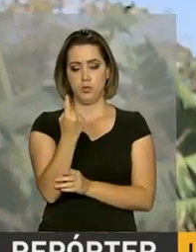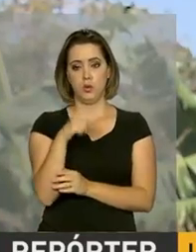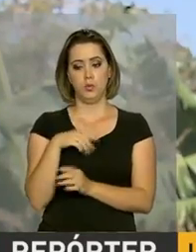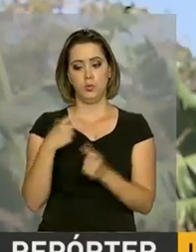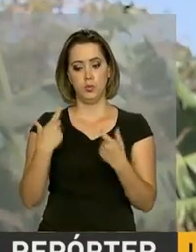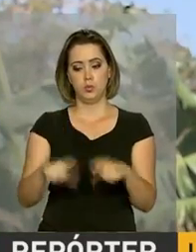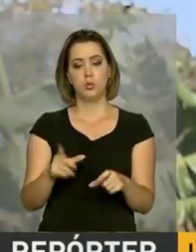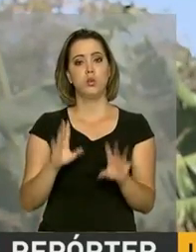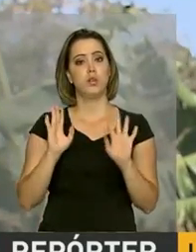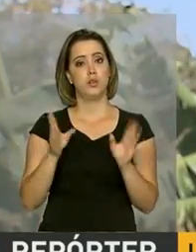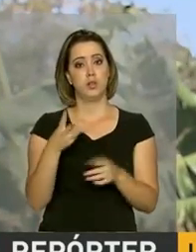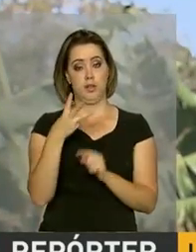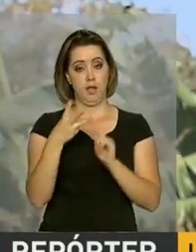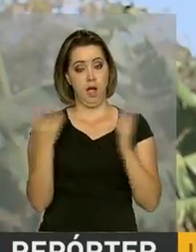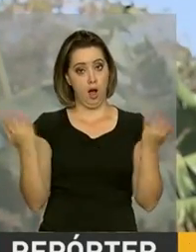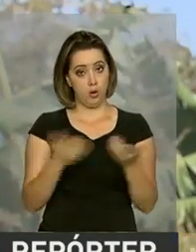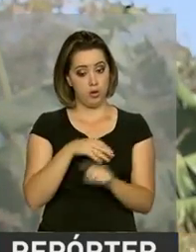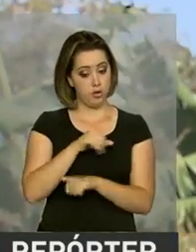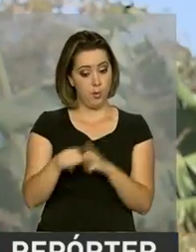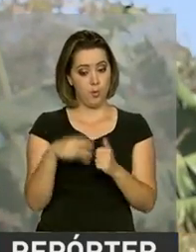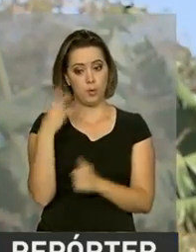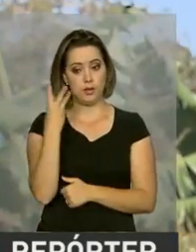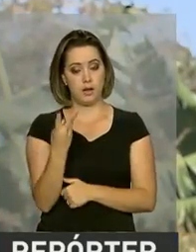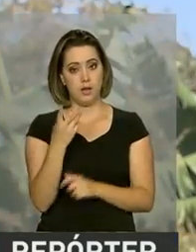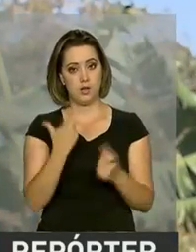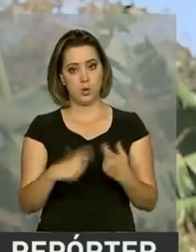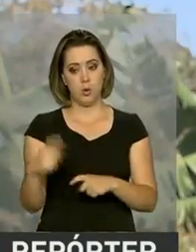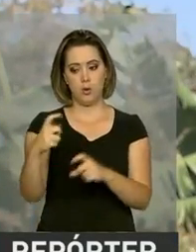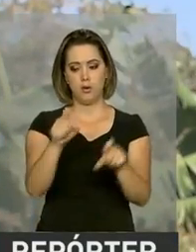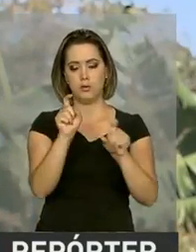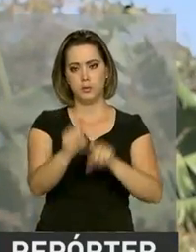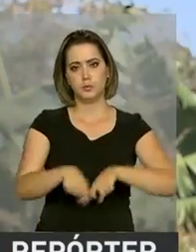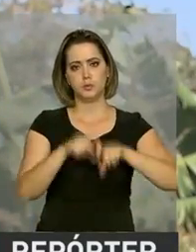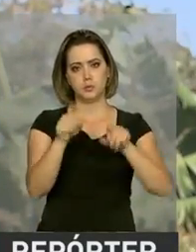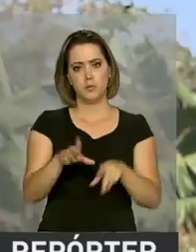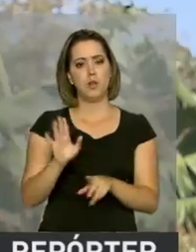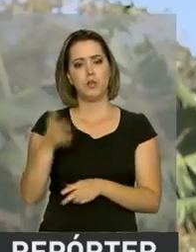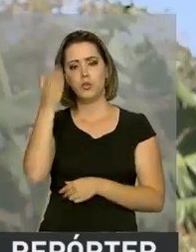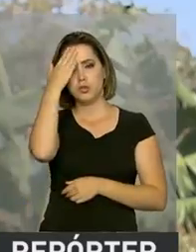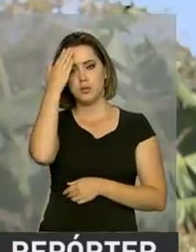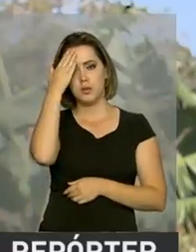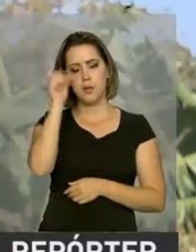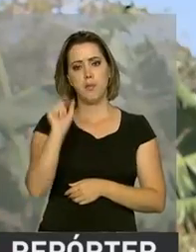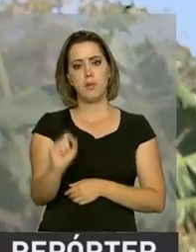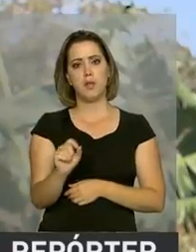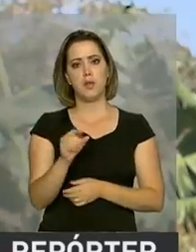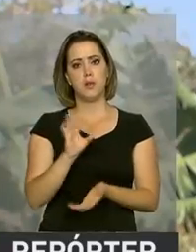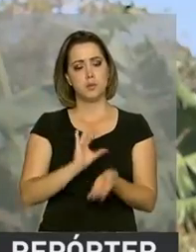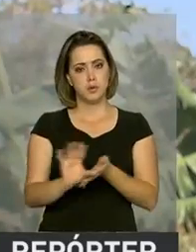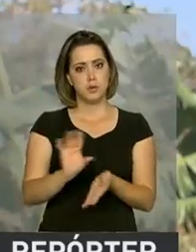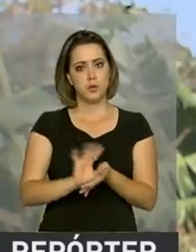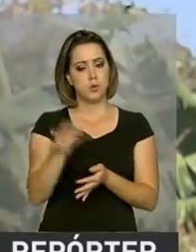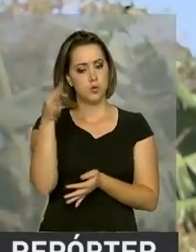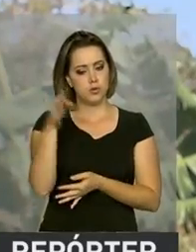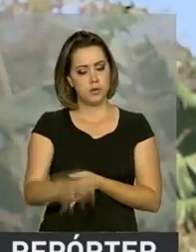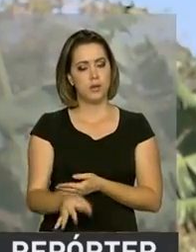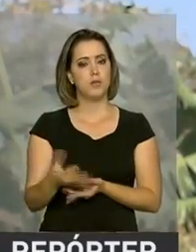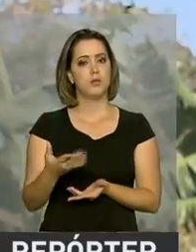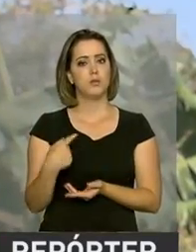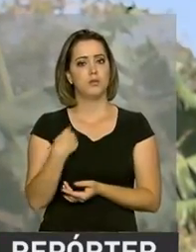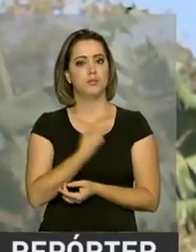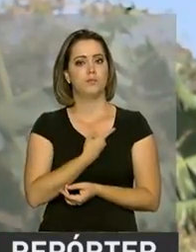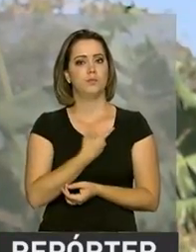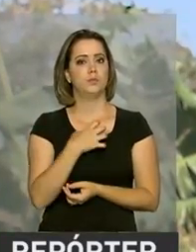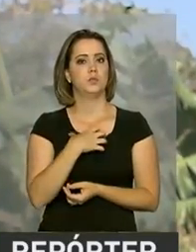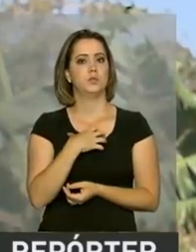para já três propriedades a gente fica já sabendo que os recursos já estão eh certos a gente